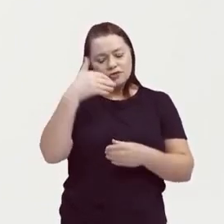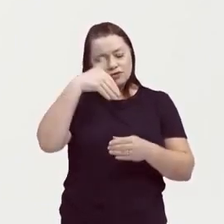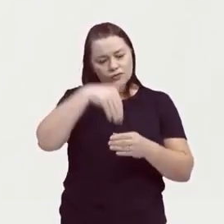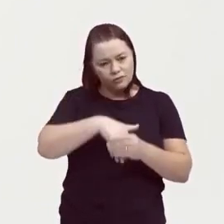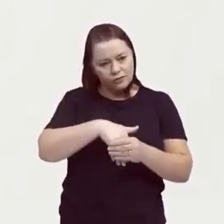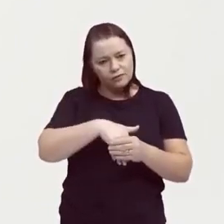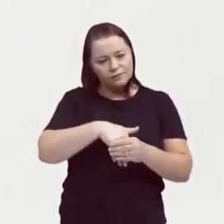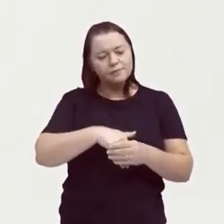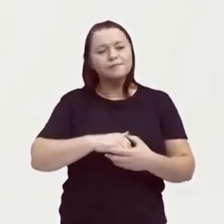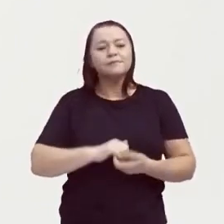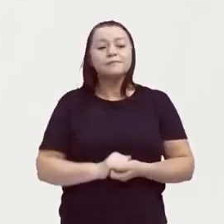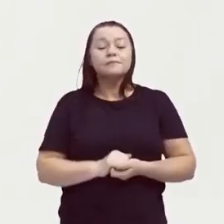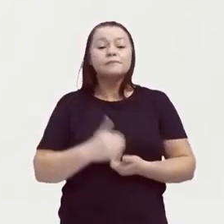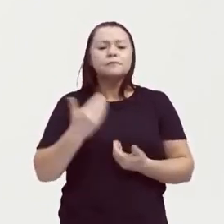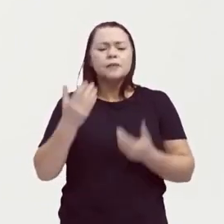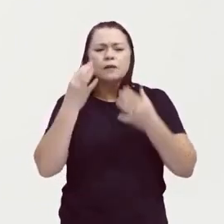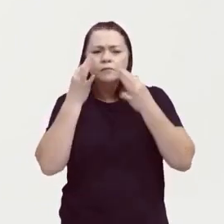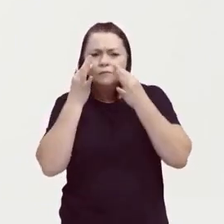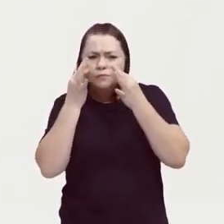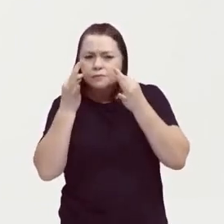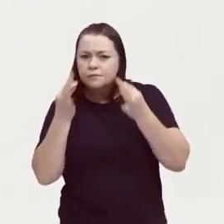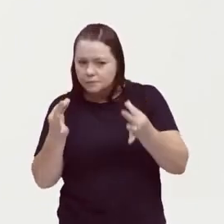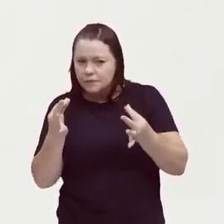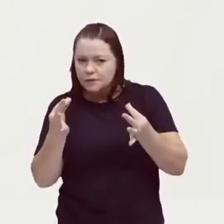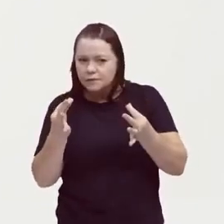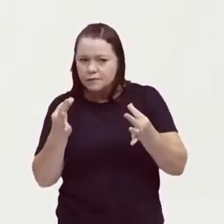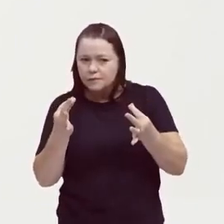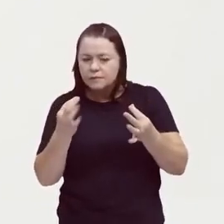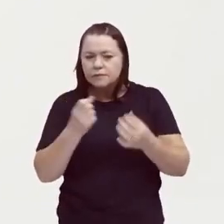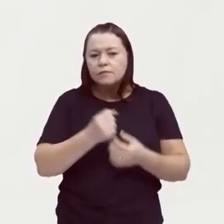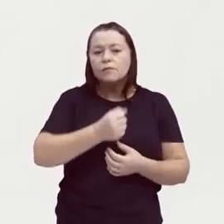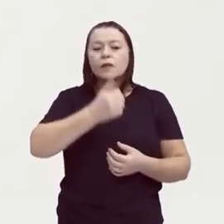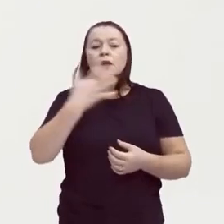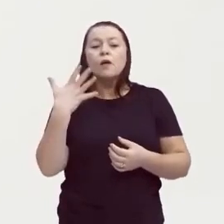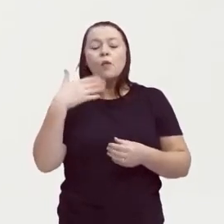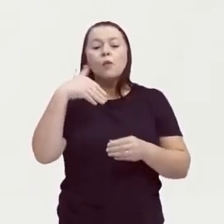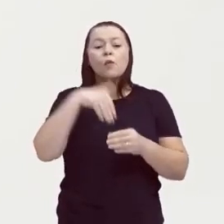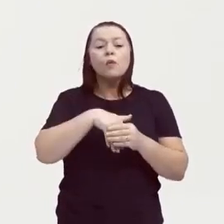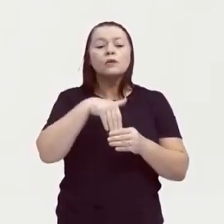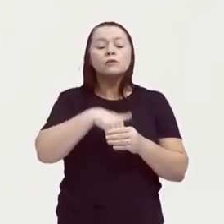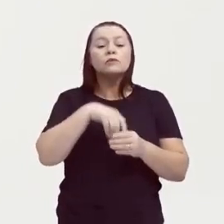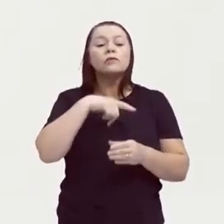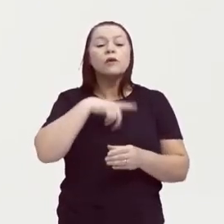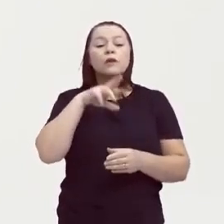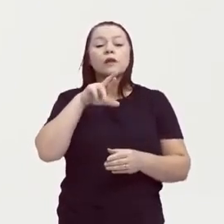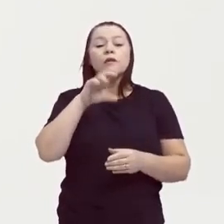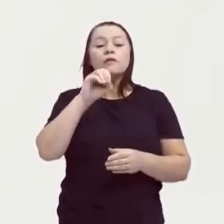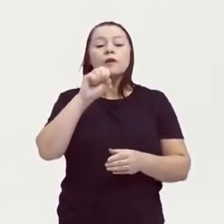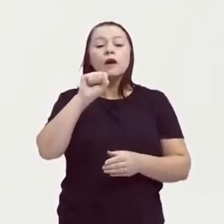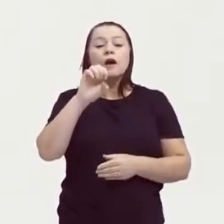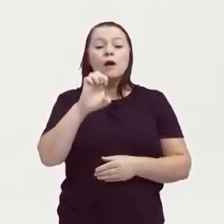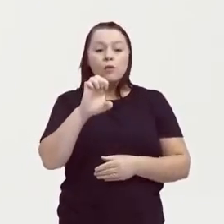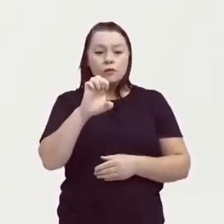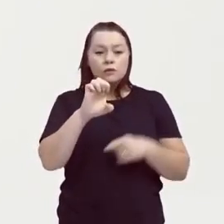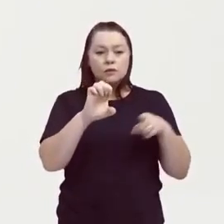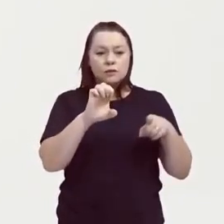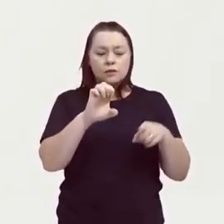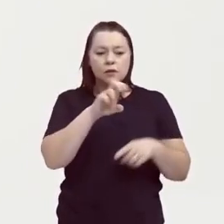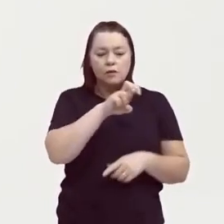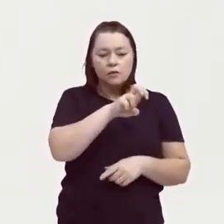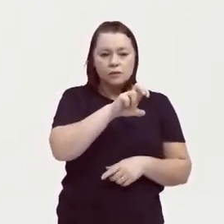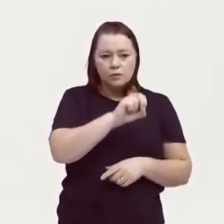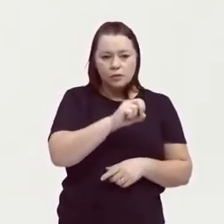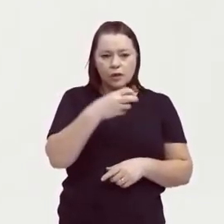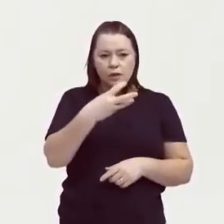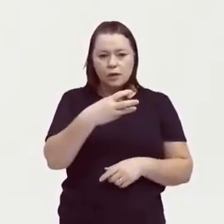votos. Então, observe aí o seguinte. Quantos votos teve a Rose? 50. O Eloy, 30.